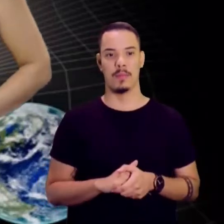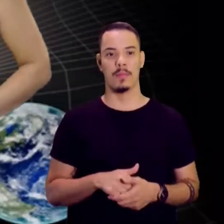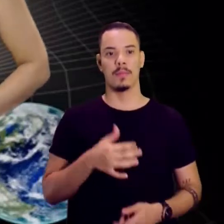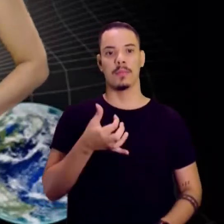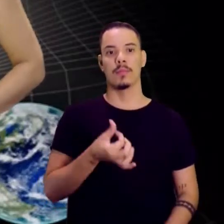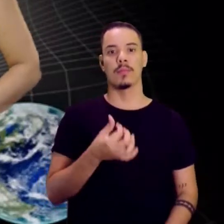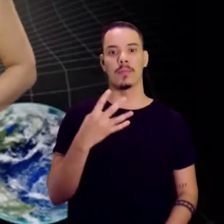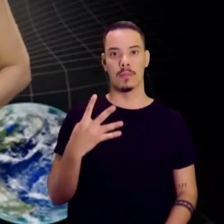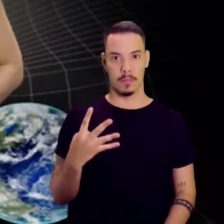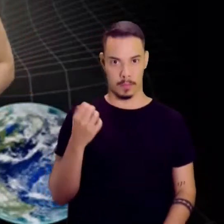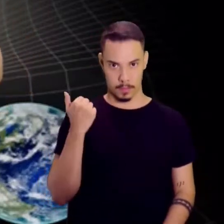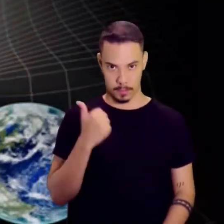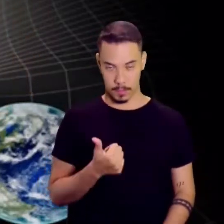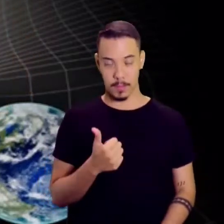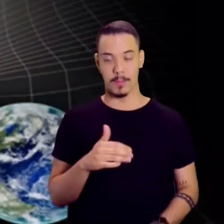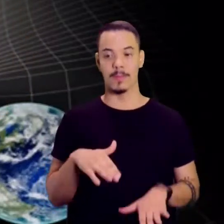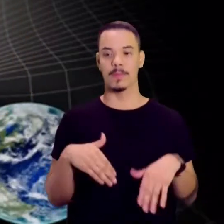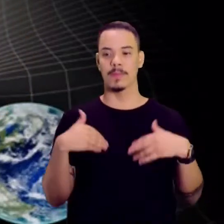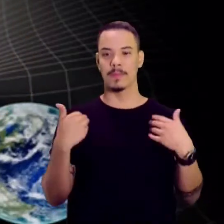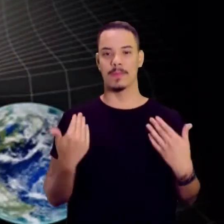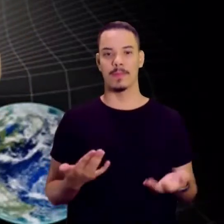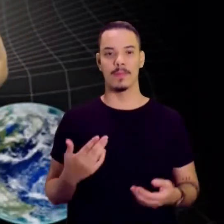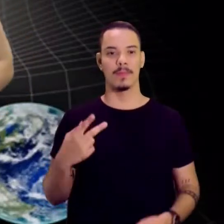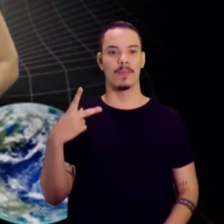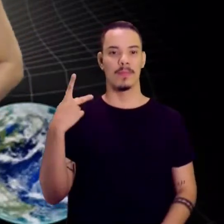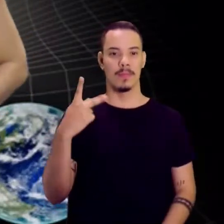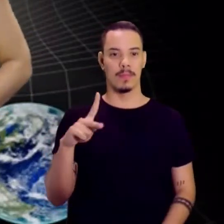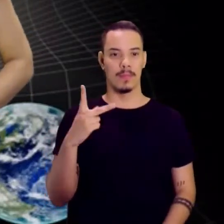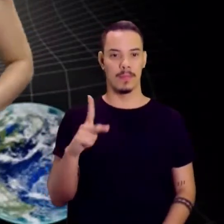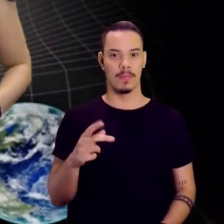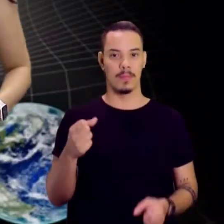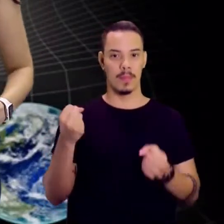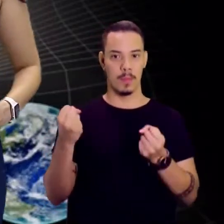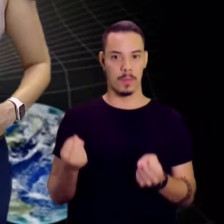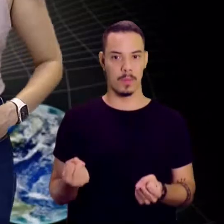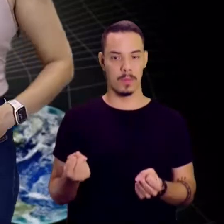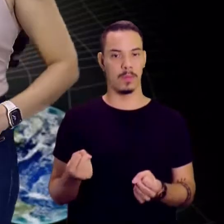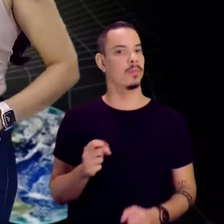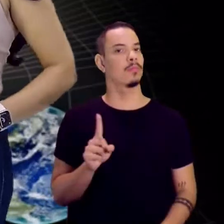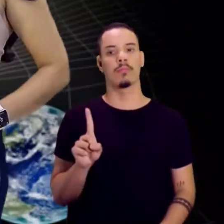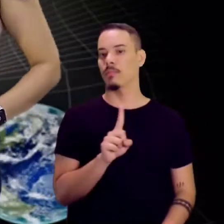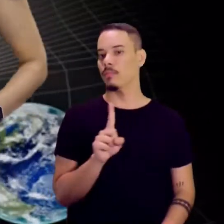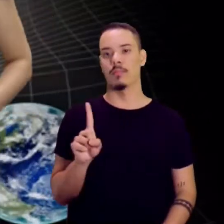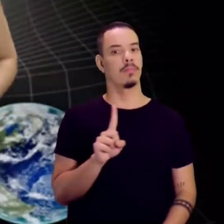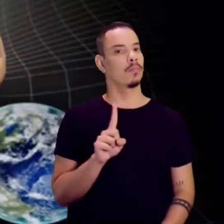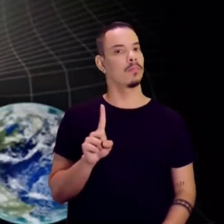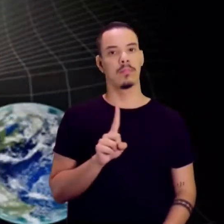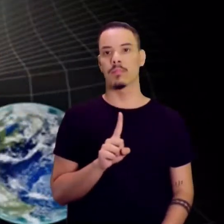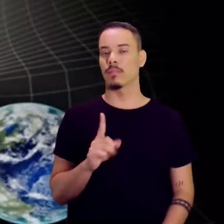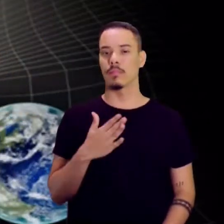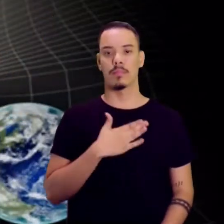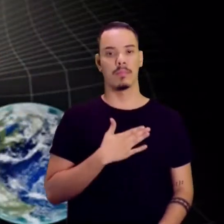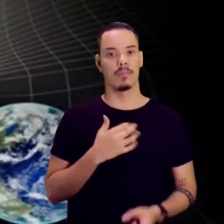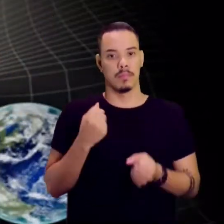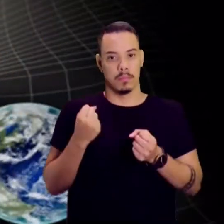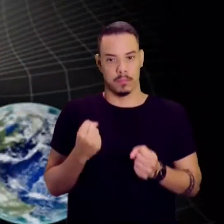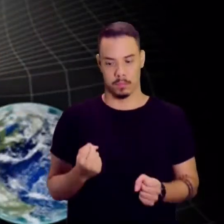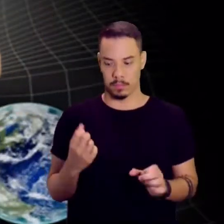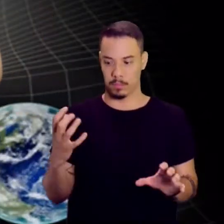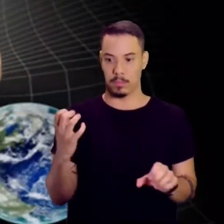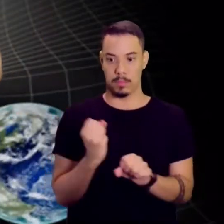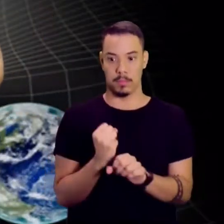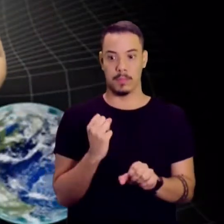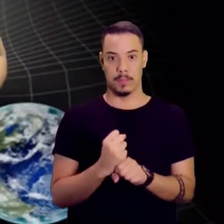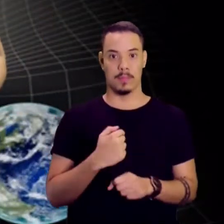64 quilogramas. Muito bem. Então seria o seu peso 64 quilogramas? Não, aí o meu peso, para calcular o peso,